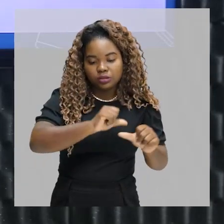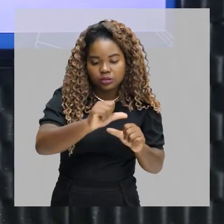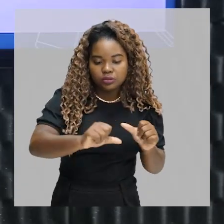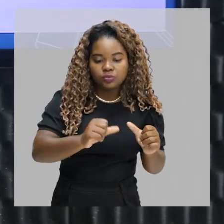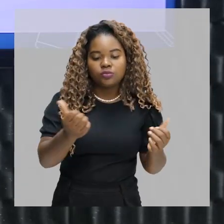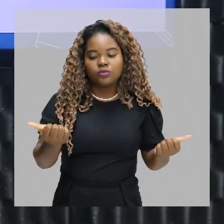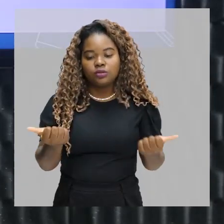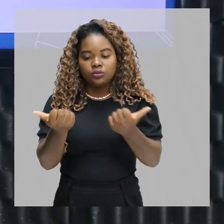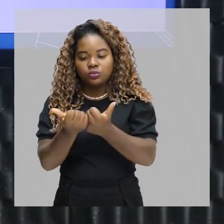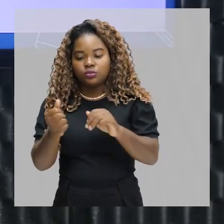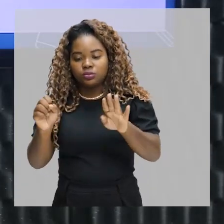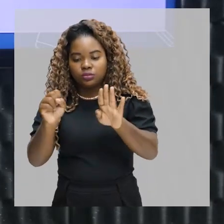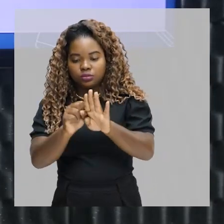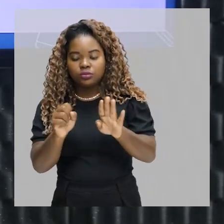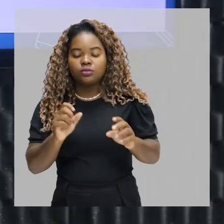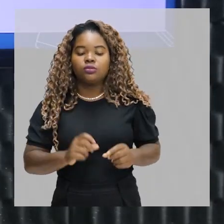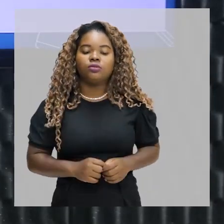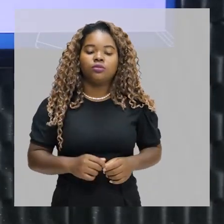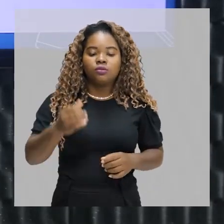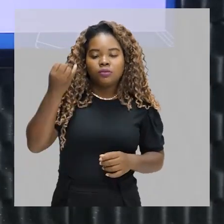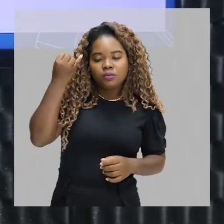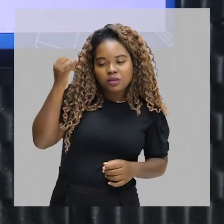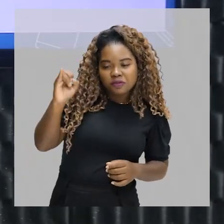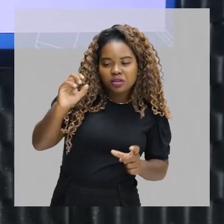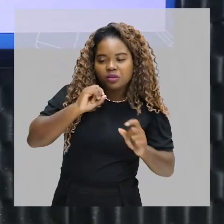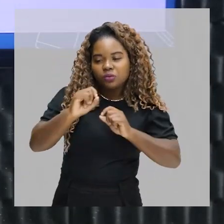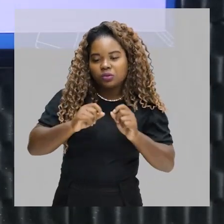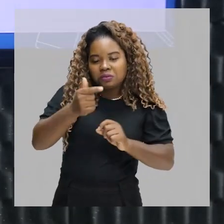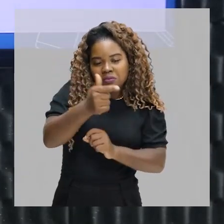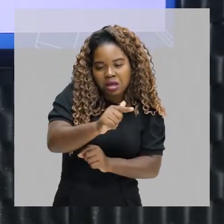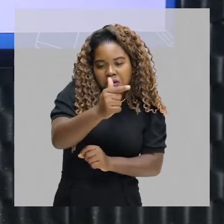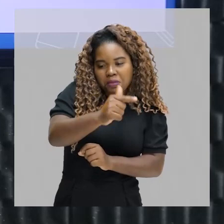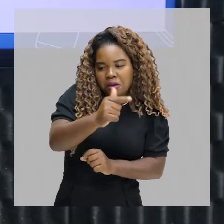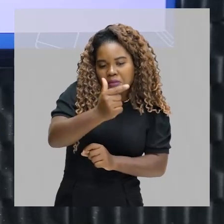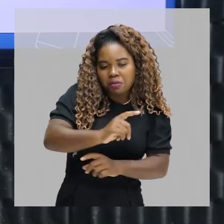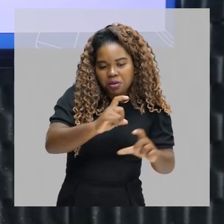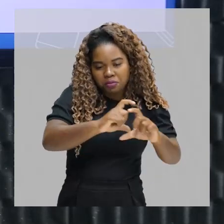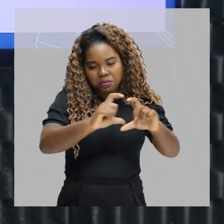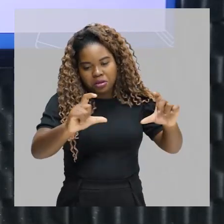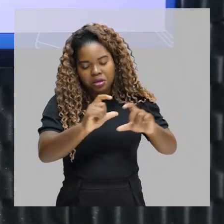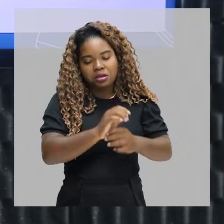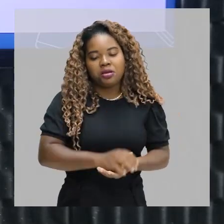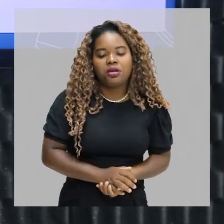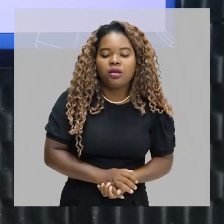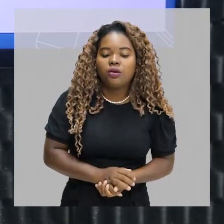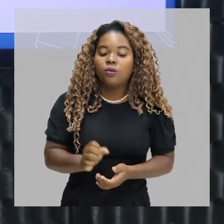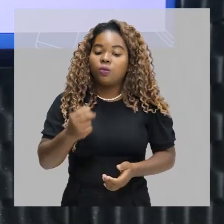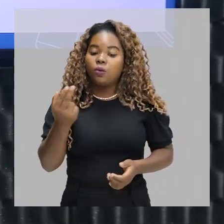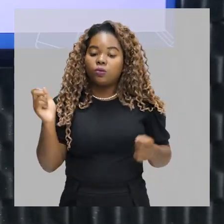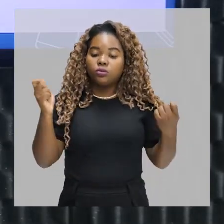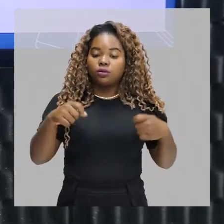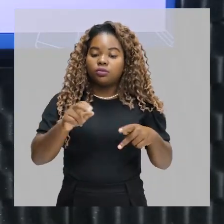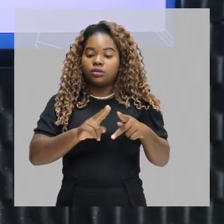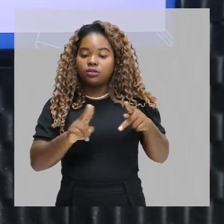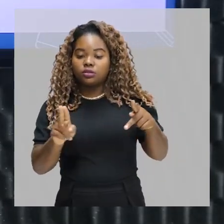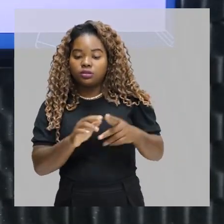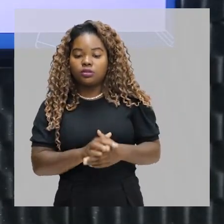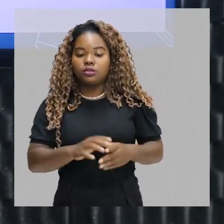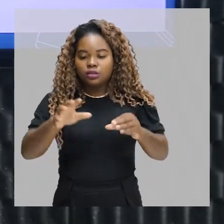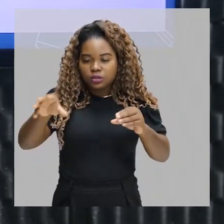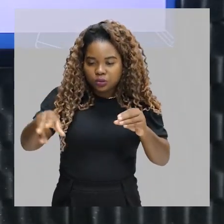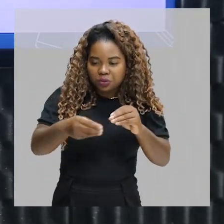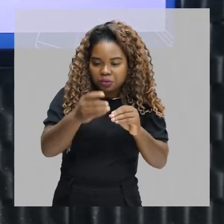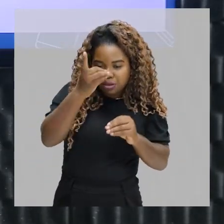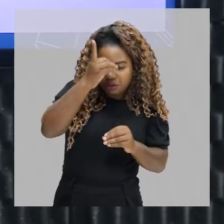lugar, justamente para evitar, por exemplo, a repetição de alguns termos, ou eu posso ter um pronome que complementa